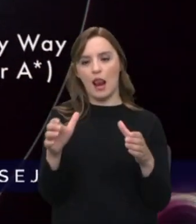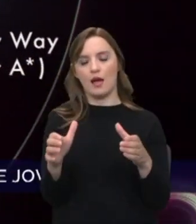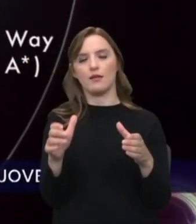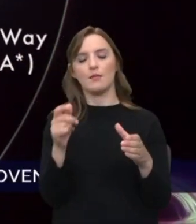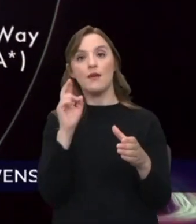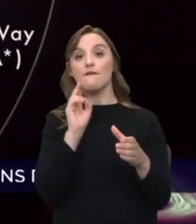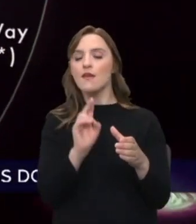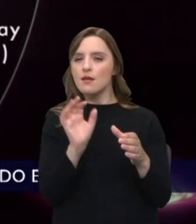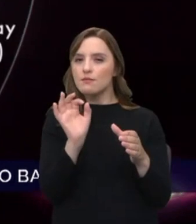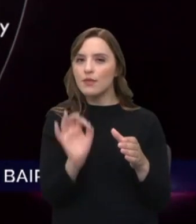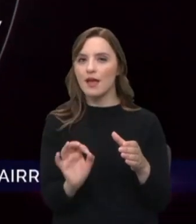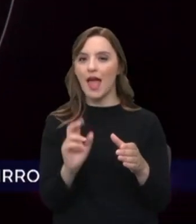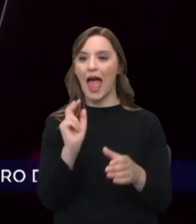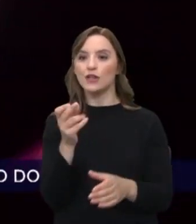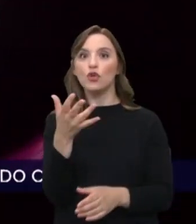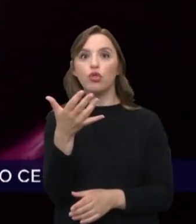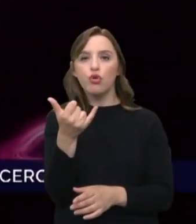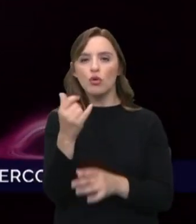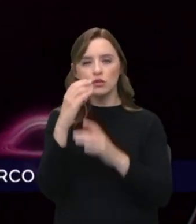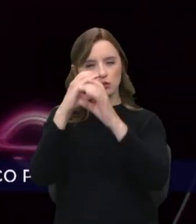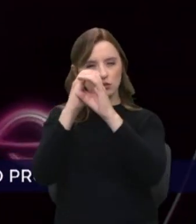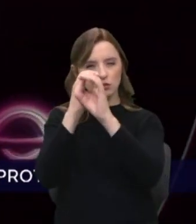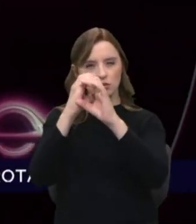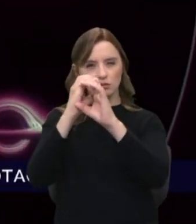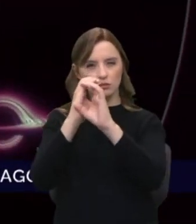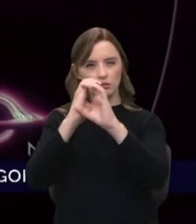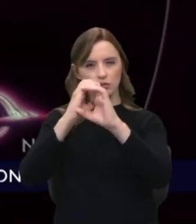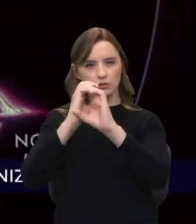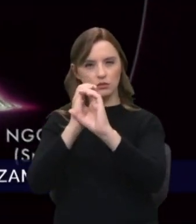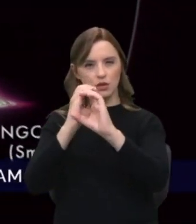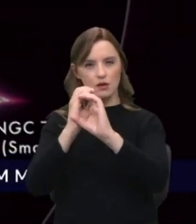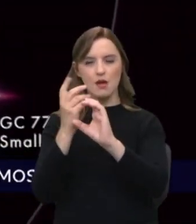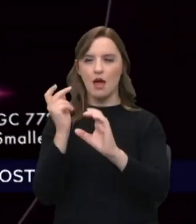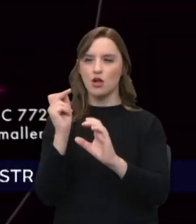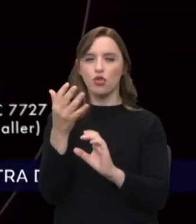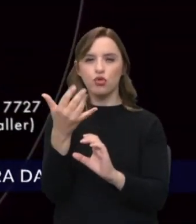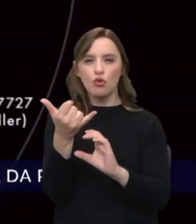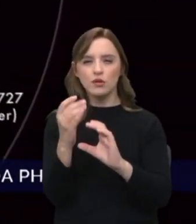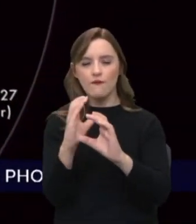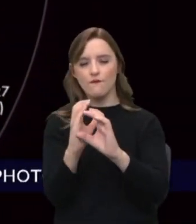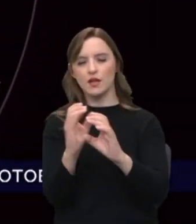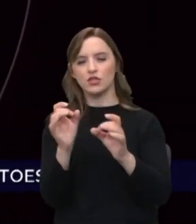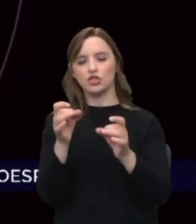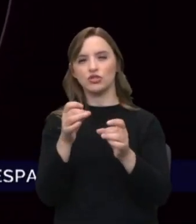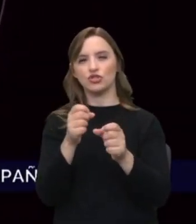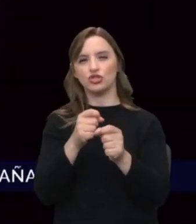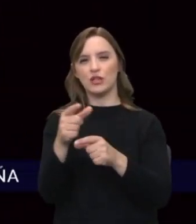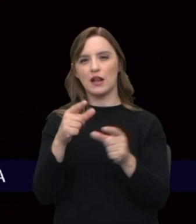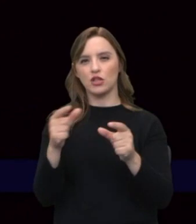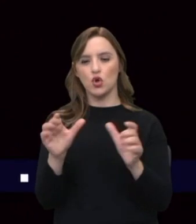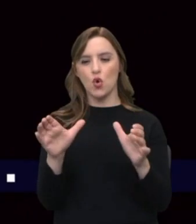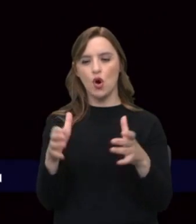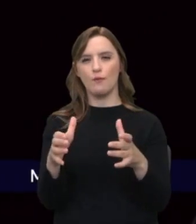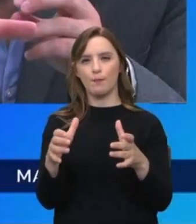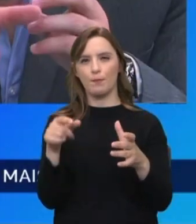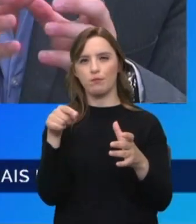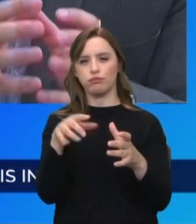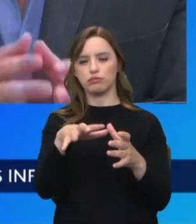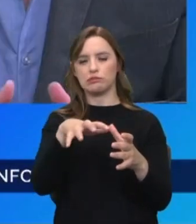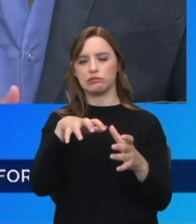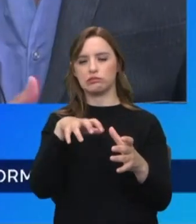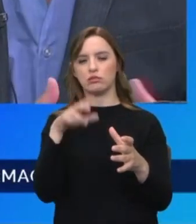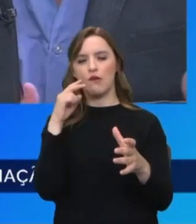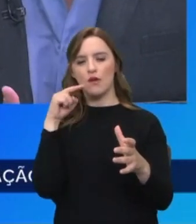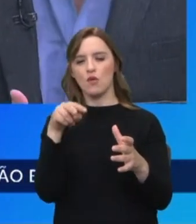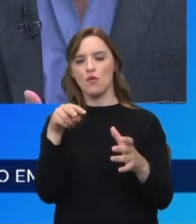precisos 12 anos de observação deste enxame em particular para tentar chegar a esta conclusão. Eles escondem-se muito bem, porque ainda por